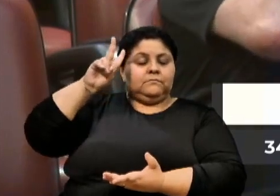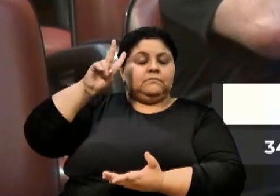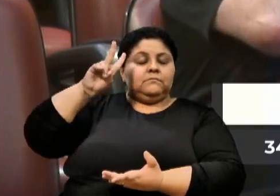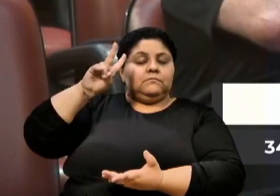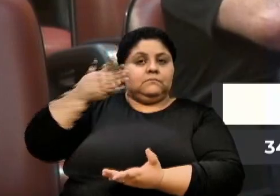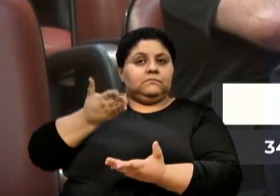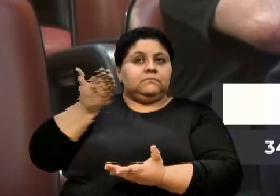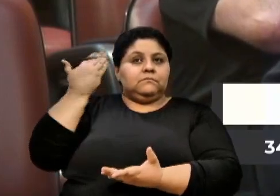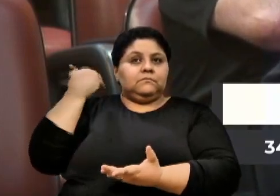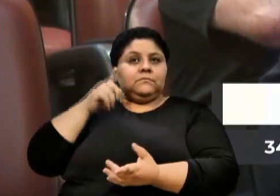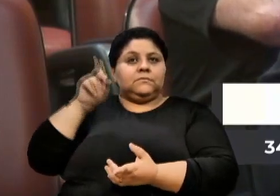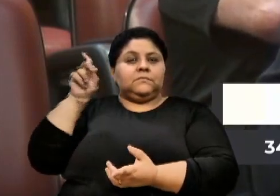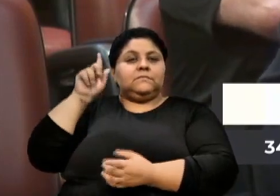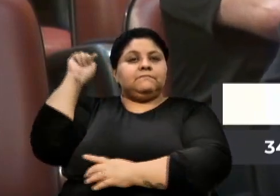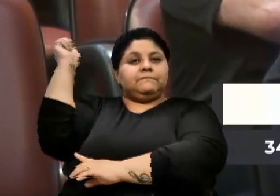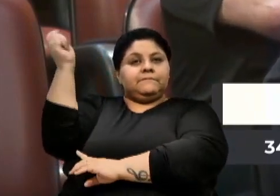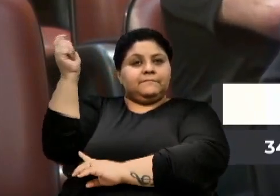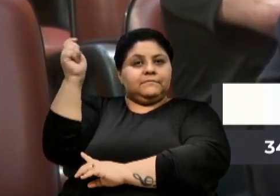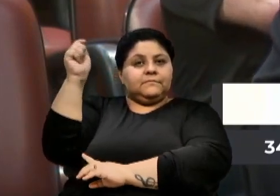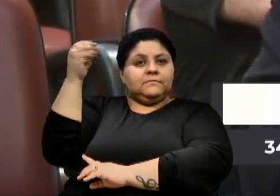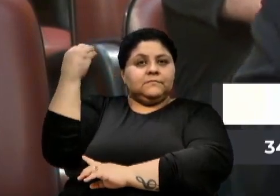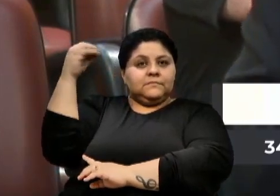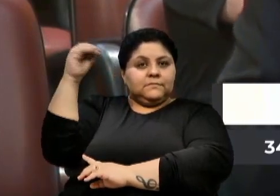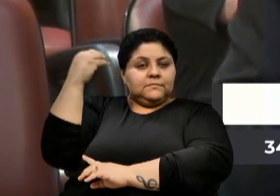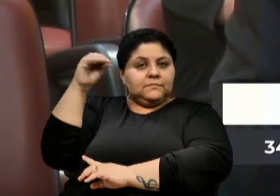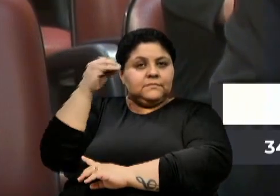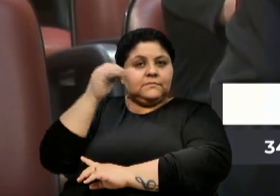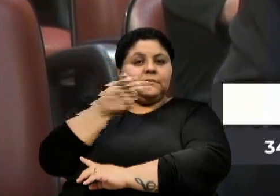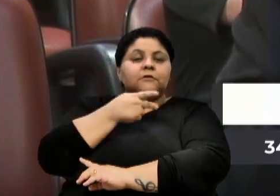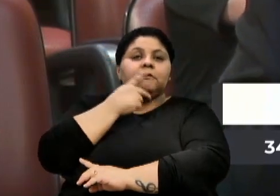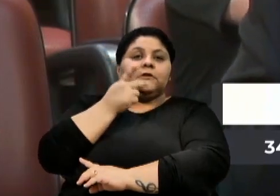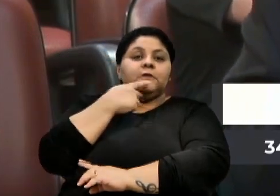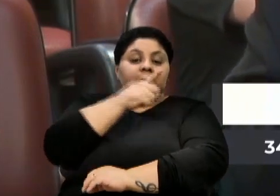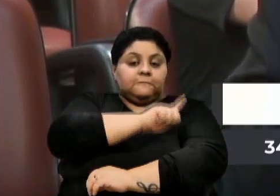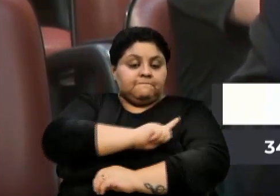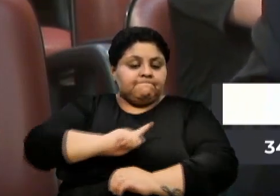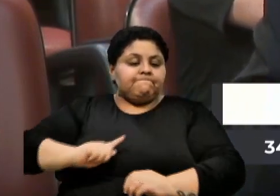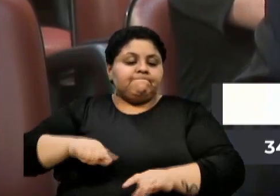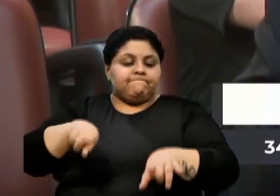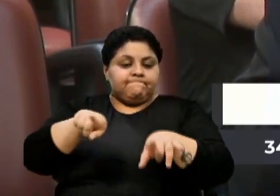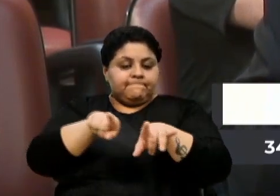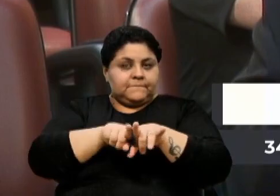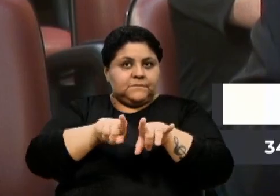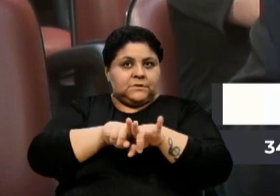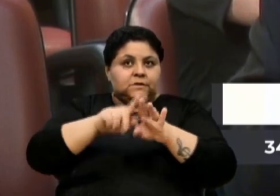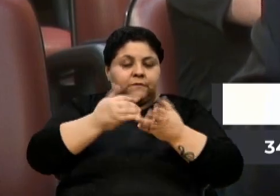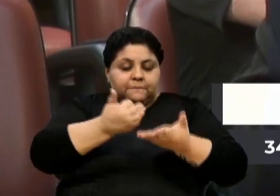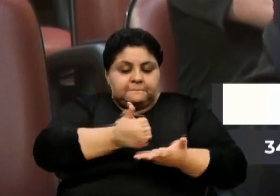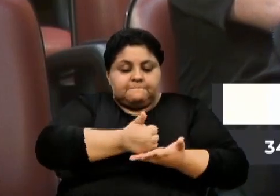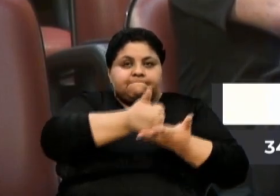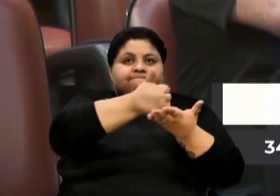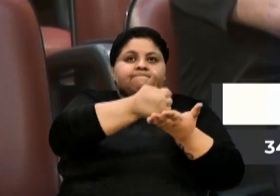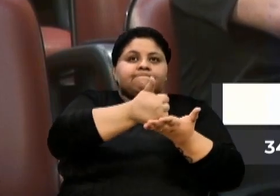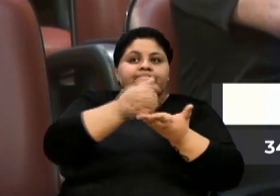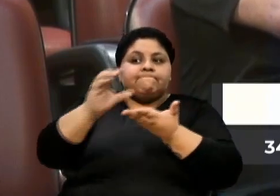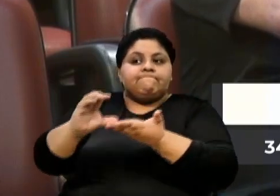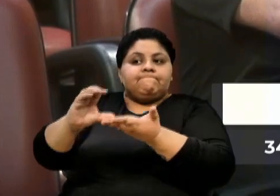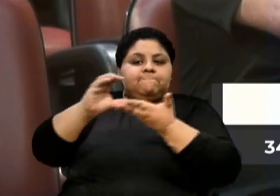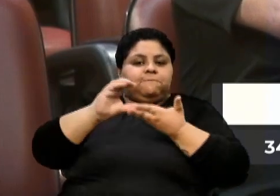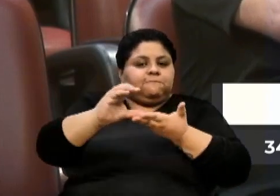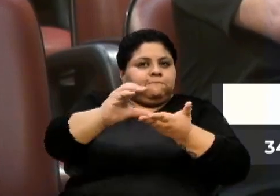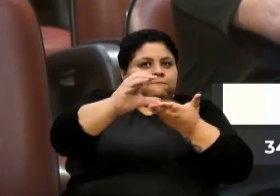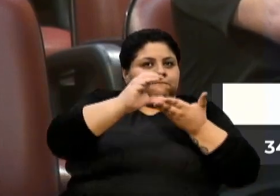em Porto Alegre ele falou que o governo também vai subsidiar verba para que